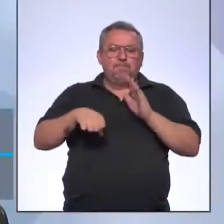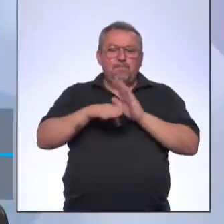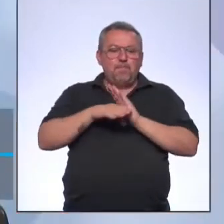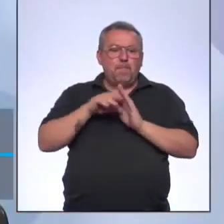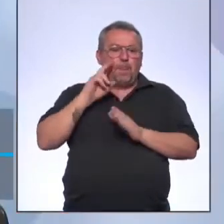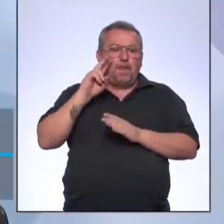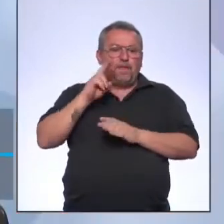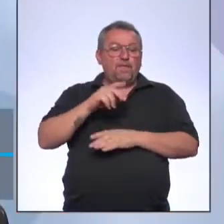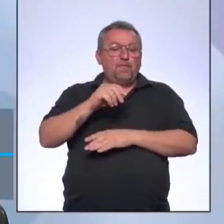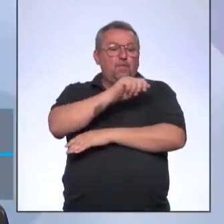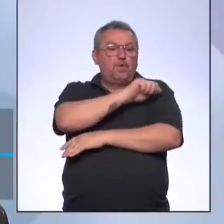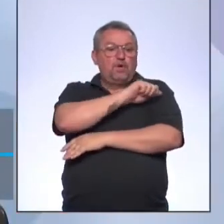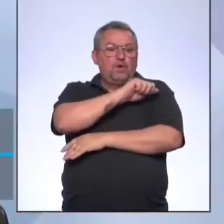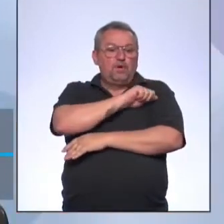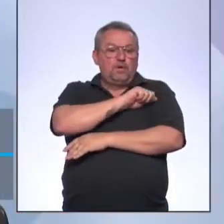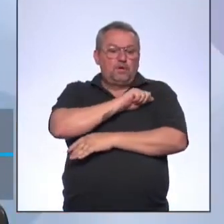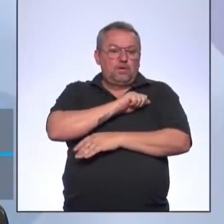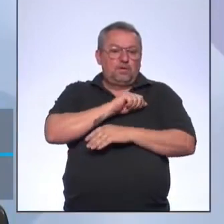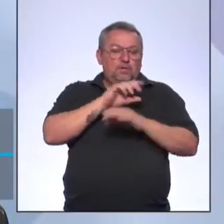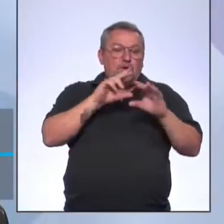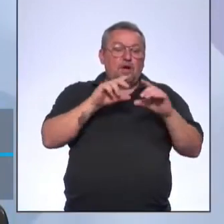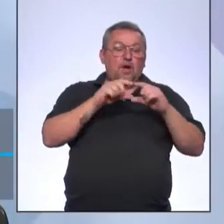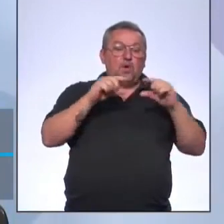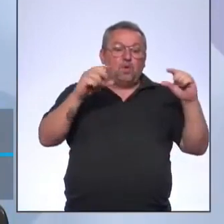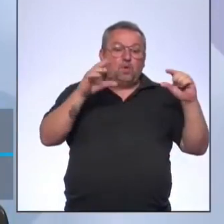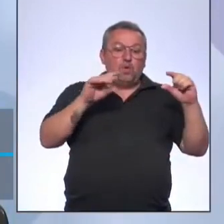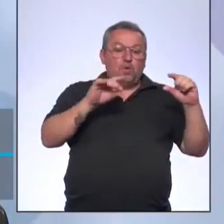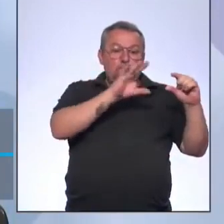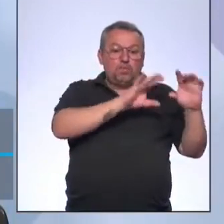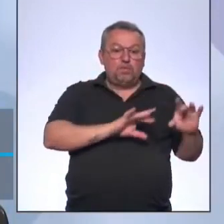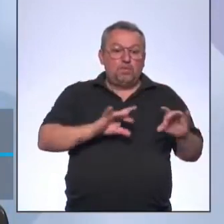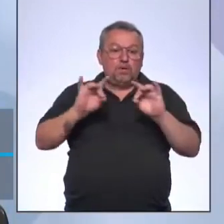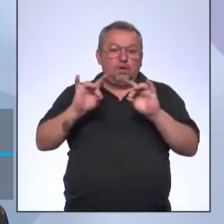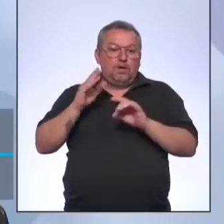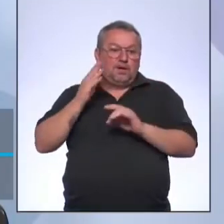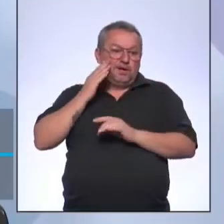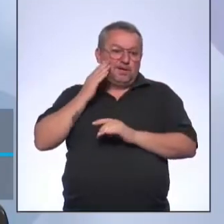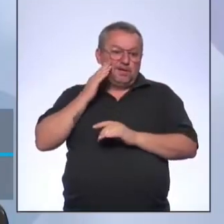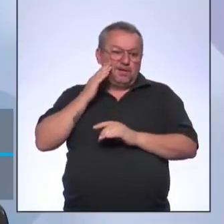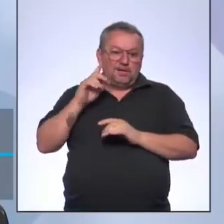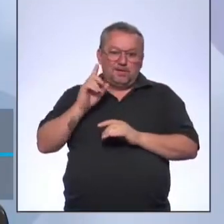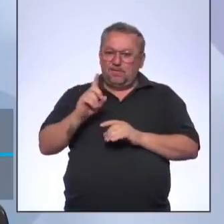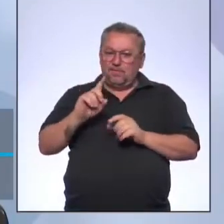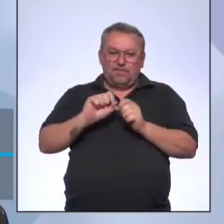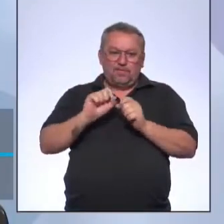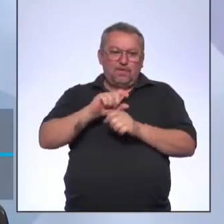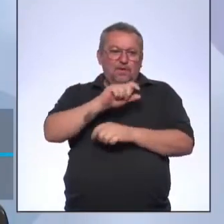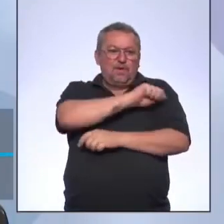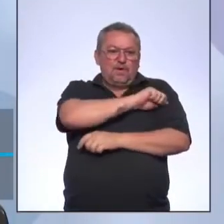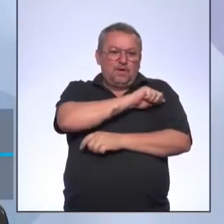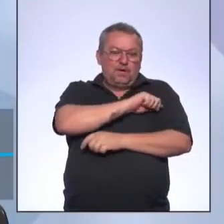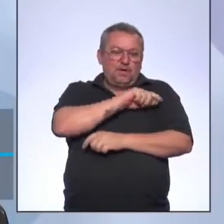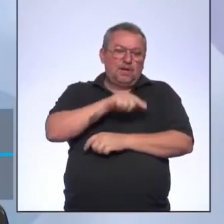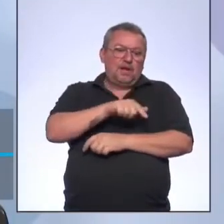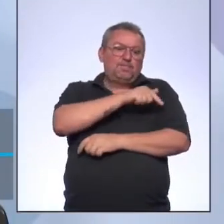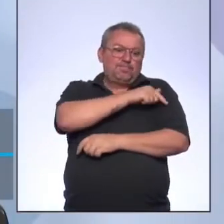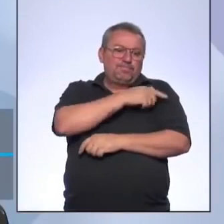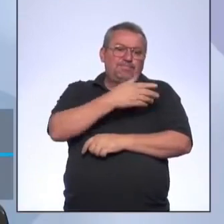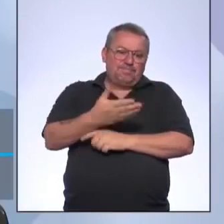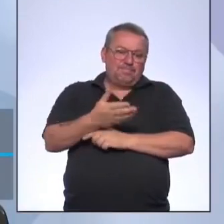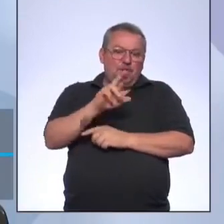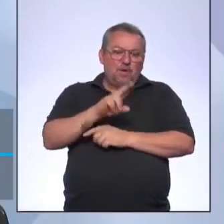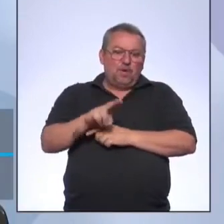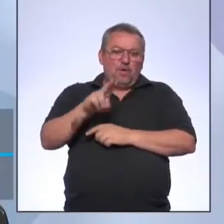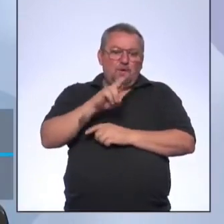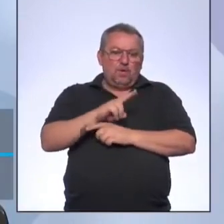vejo muito aluno recortando frases do Google e colocando lá. Eu sei que aquela frase não foi dita por um aluno daquela série. Então, use